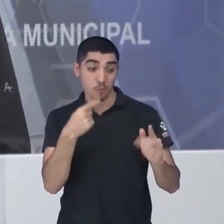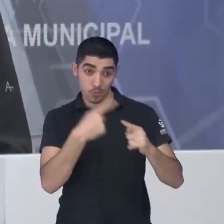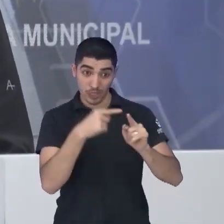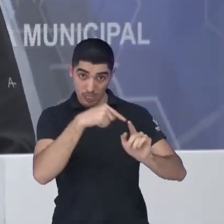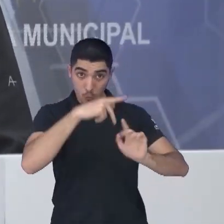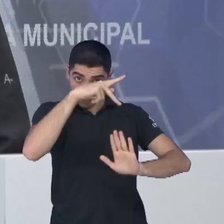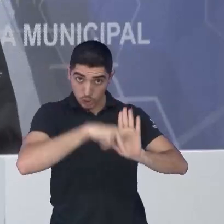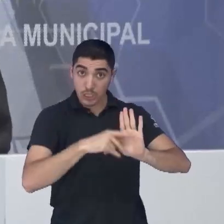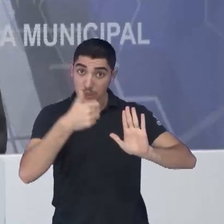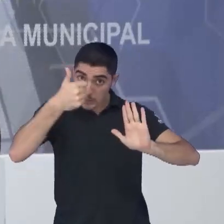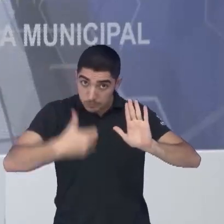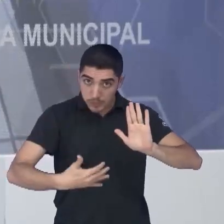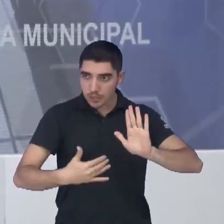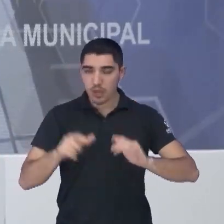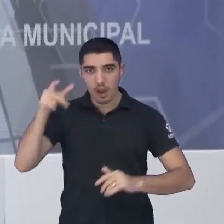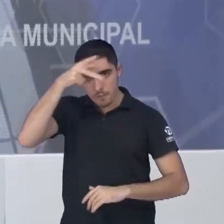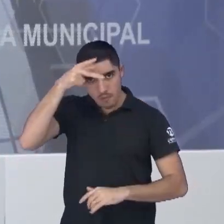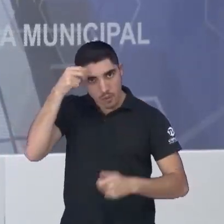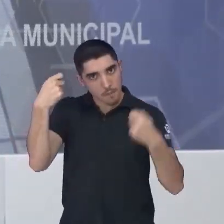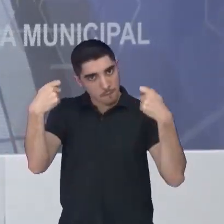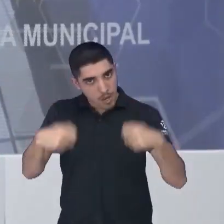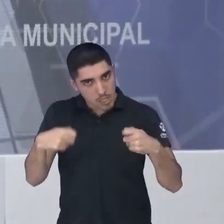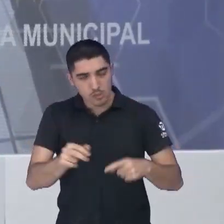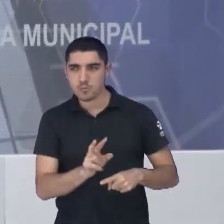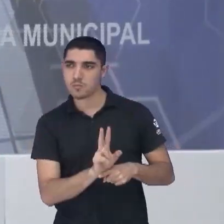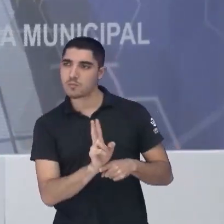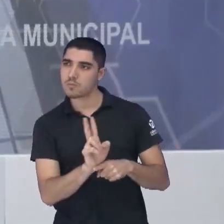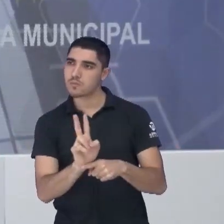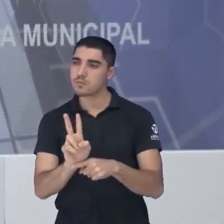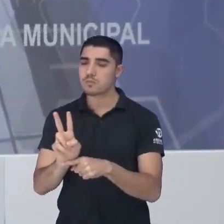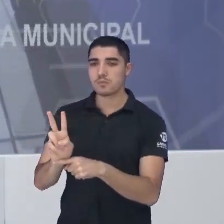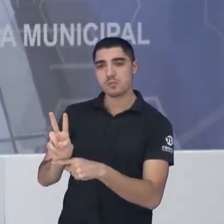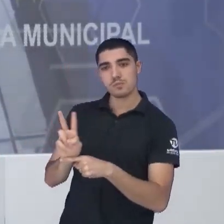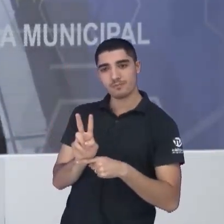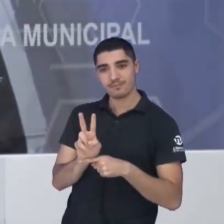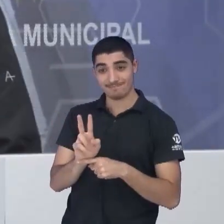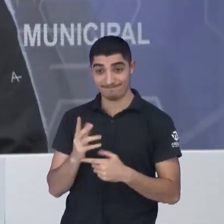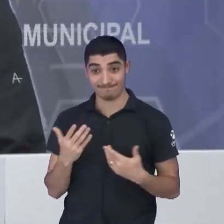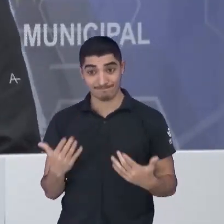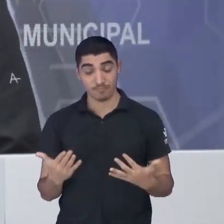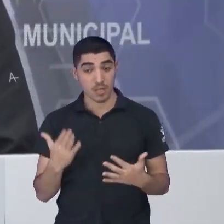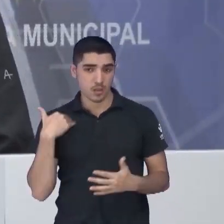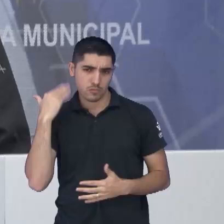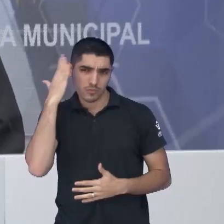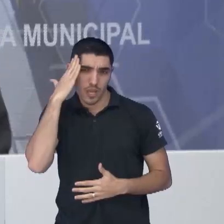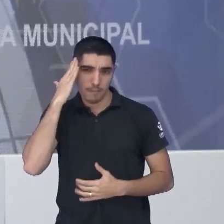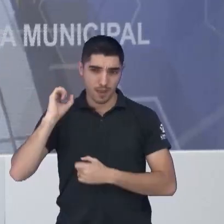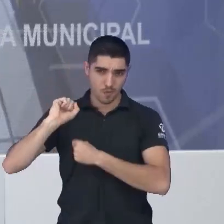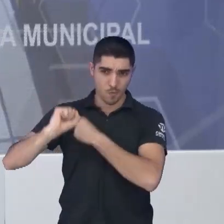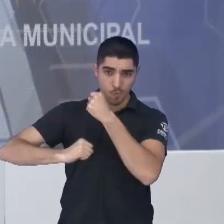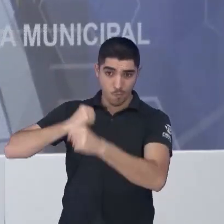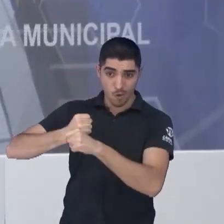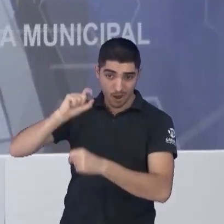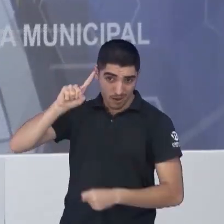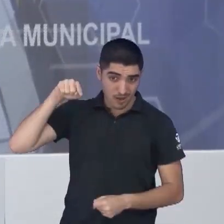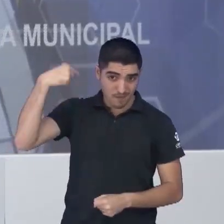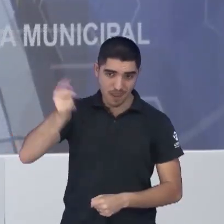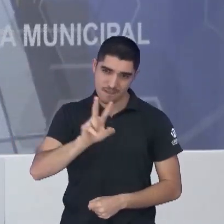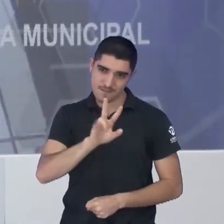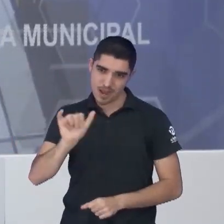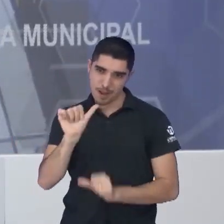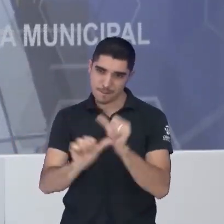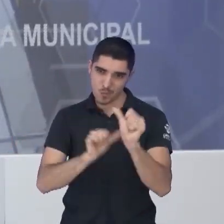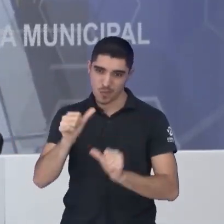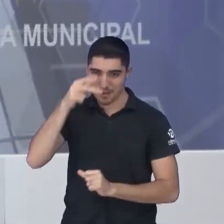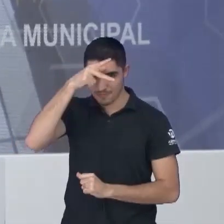integral. Mas como a gente acredita, e eu tenho esse compromisso, que ano que vem nós vamos mudar a administração municipal,